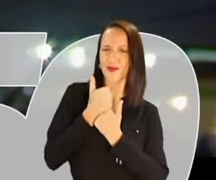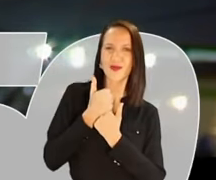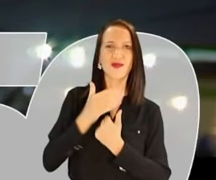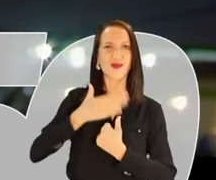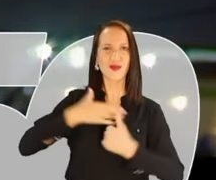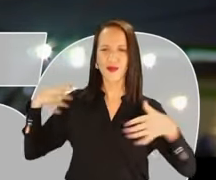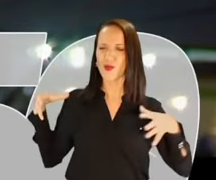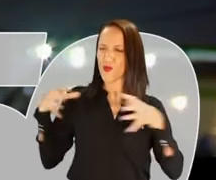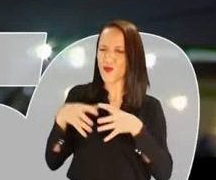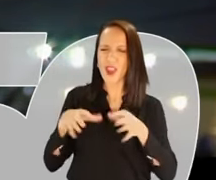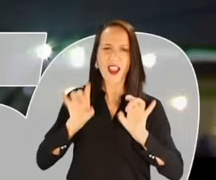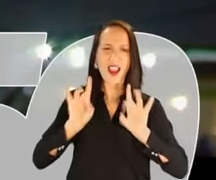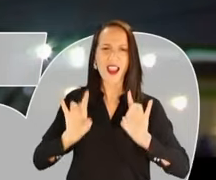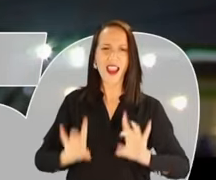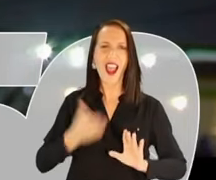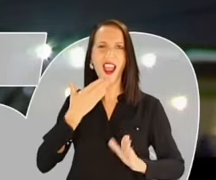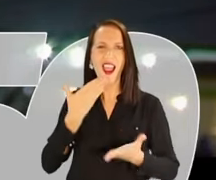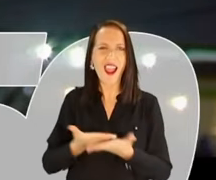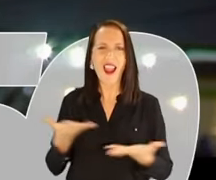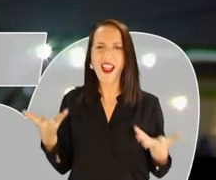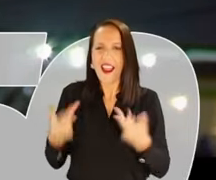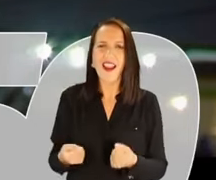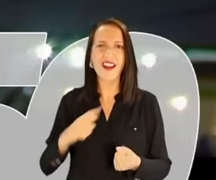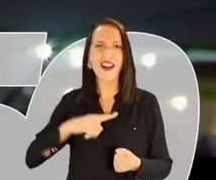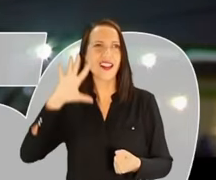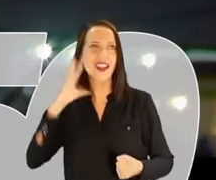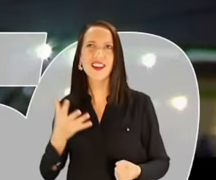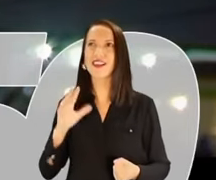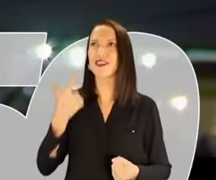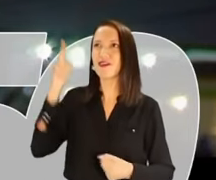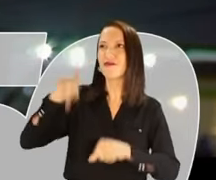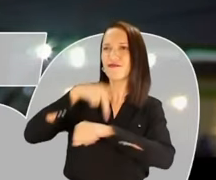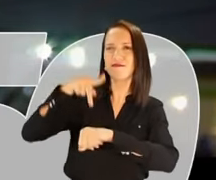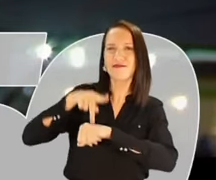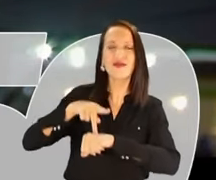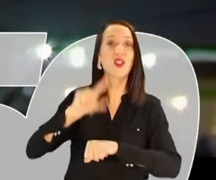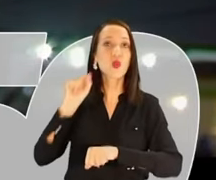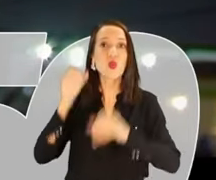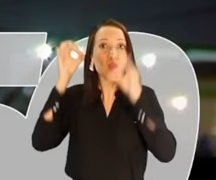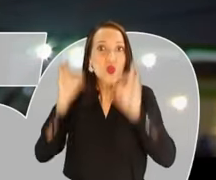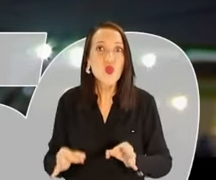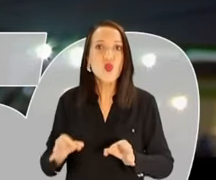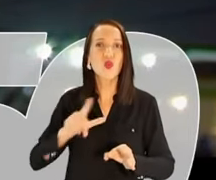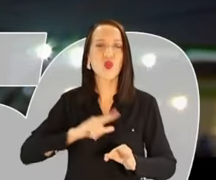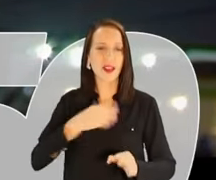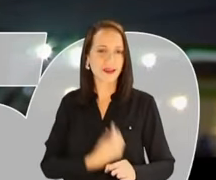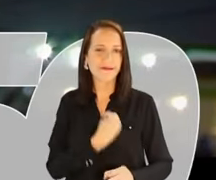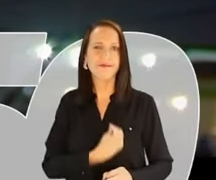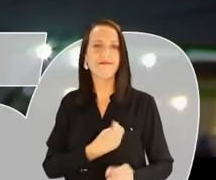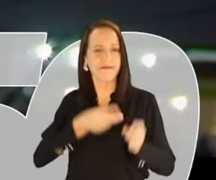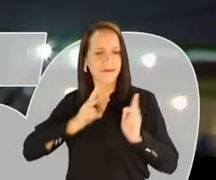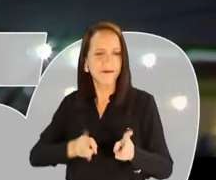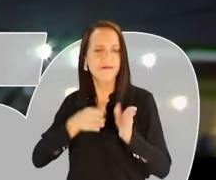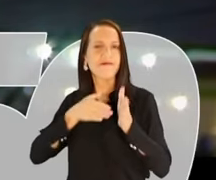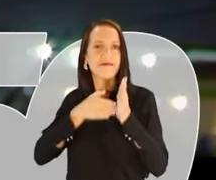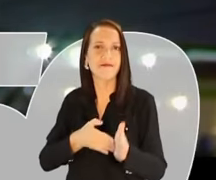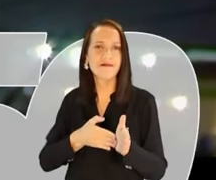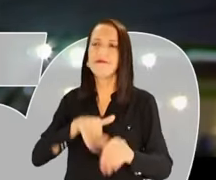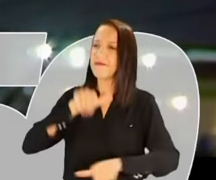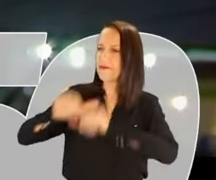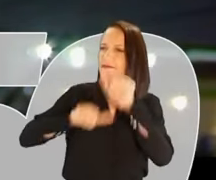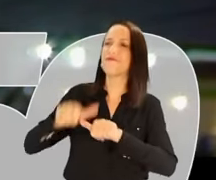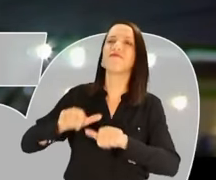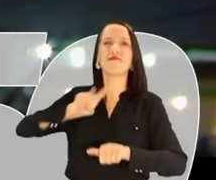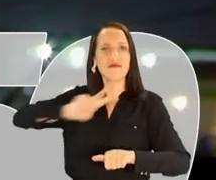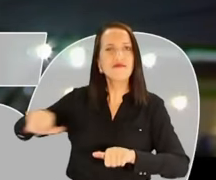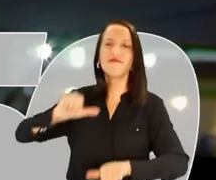minha vice. Eu juntei um time espetacular. Fui conhecer soluções internacionais. O que está dando certo, o que funciona, nós vamos manter. O